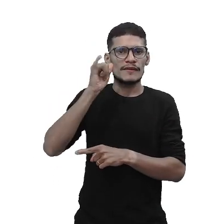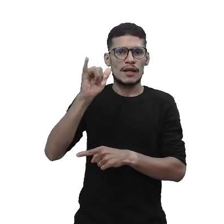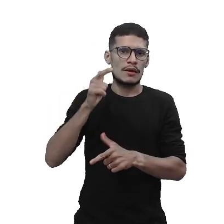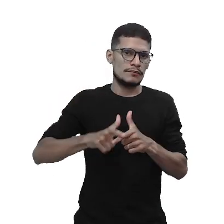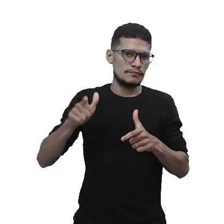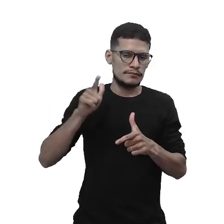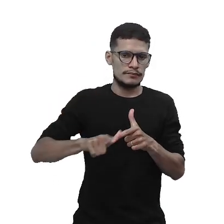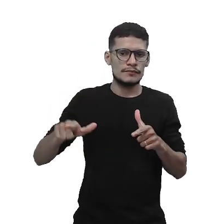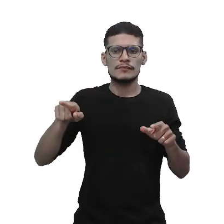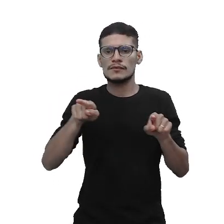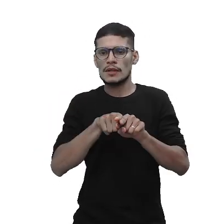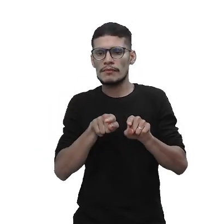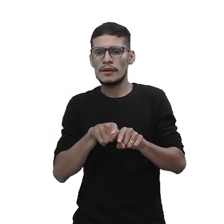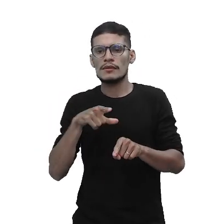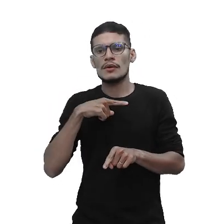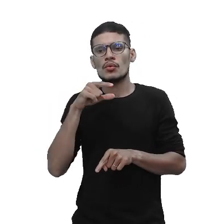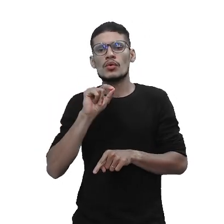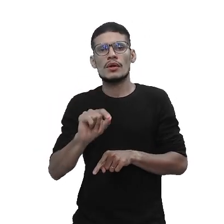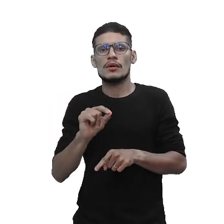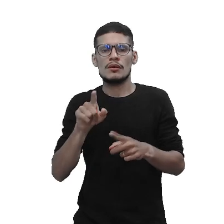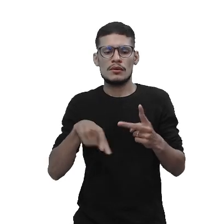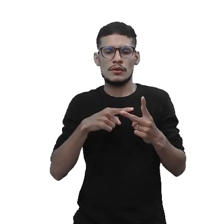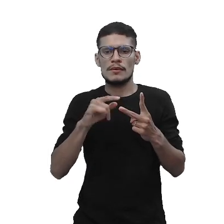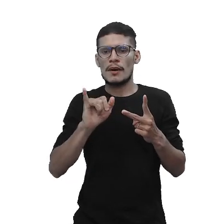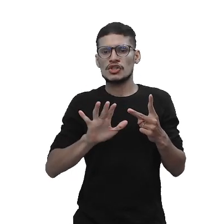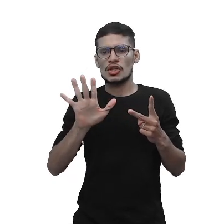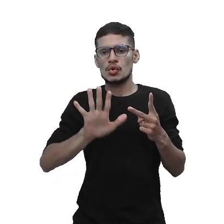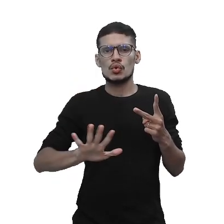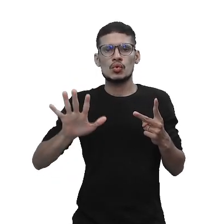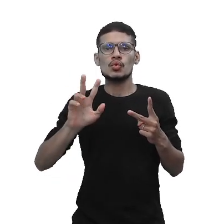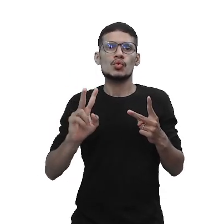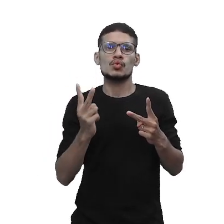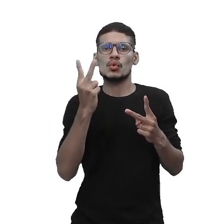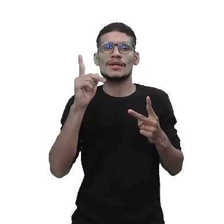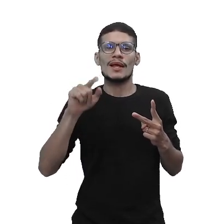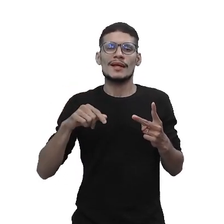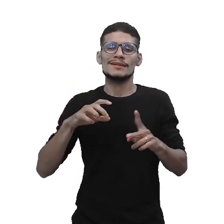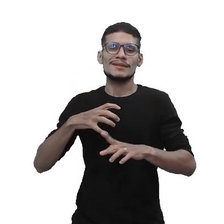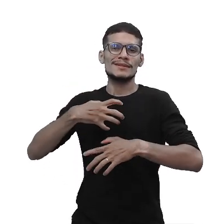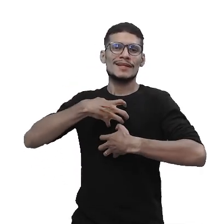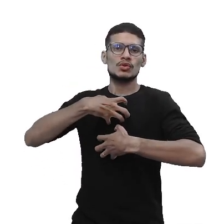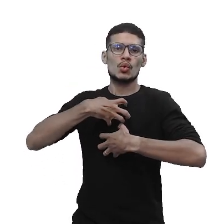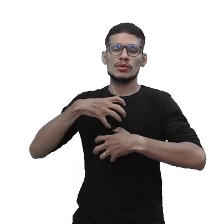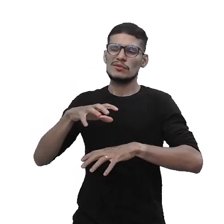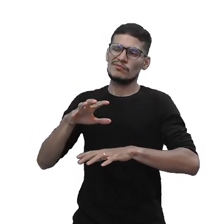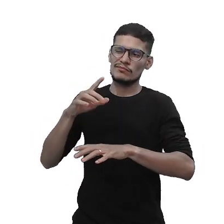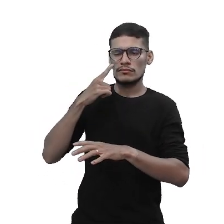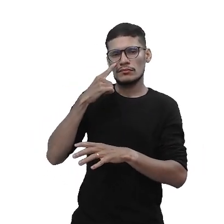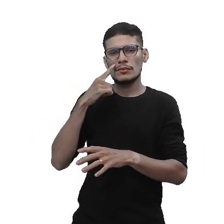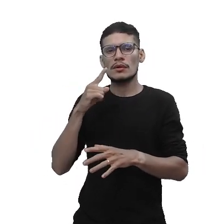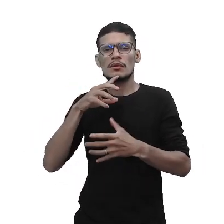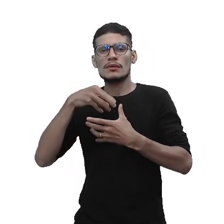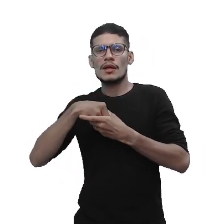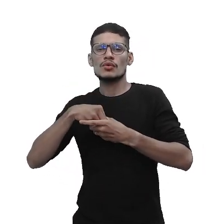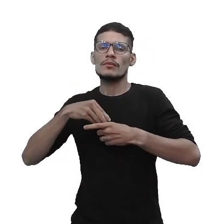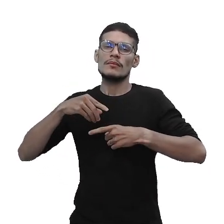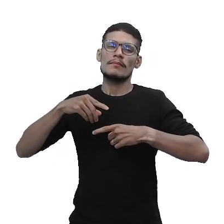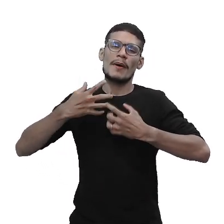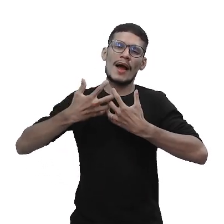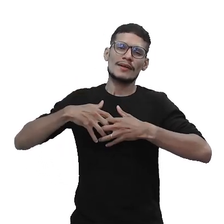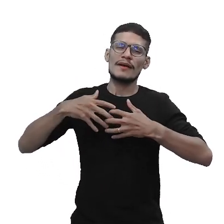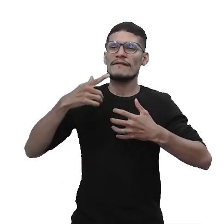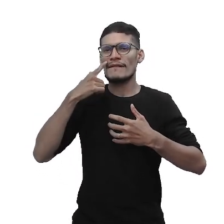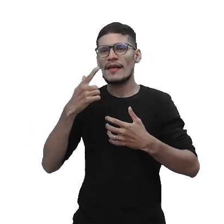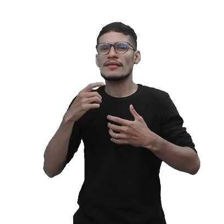acidente. Vou ter, como no caso do número 2, os sensores, que aí vai ser para outras situações da máquina, como questão de temperatura,